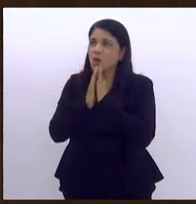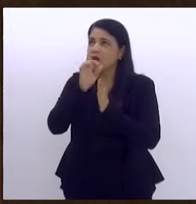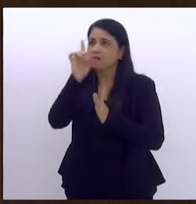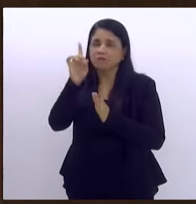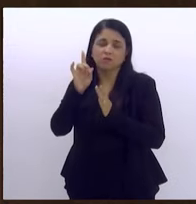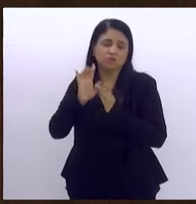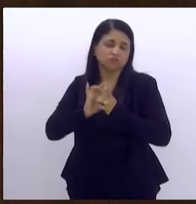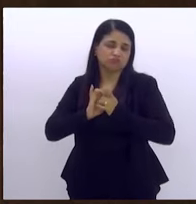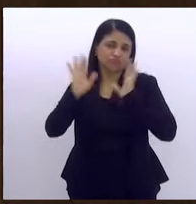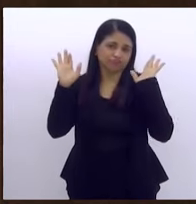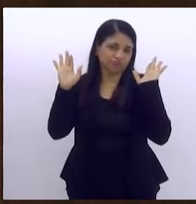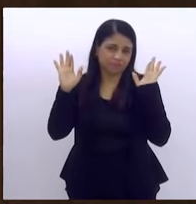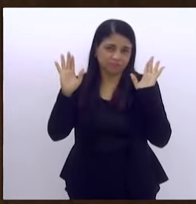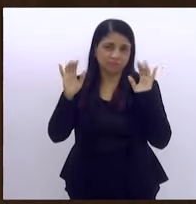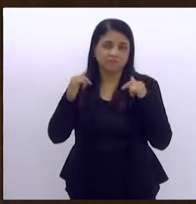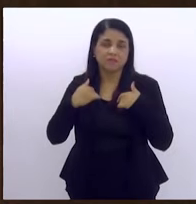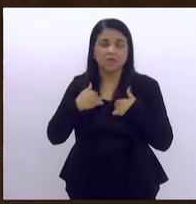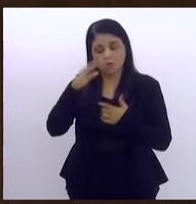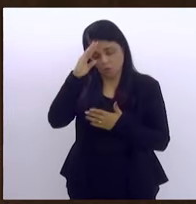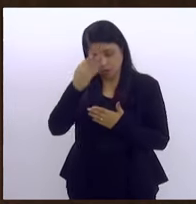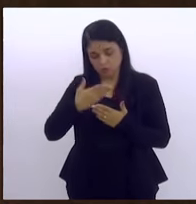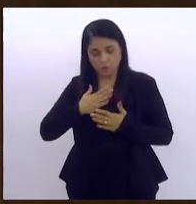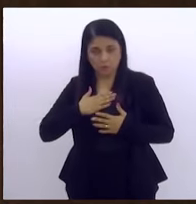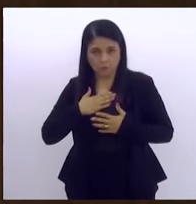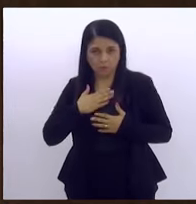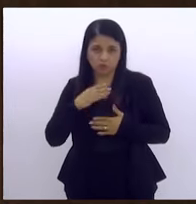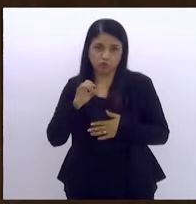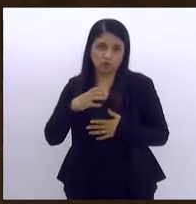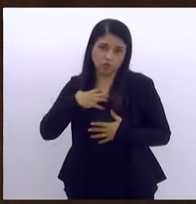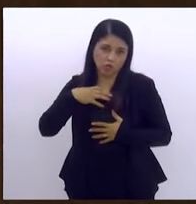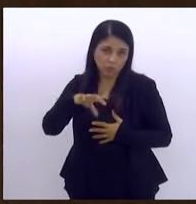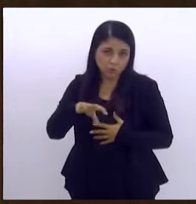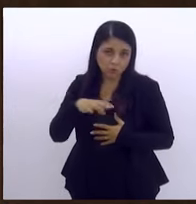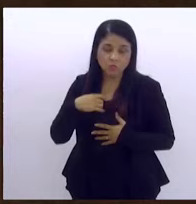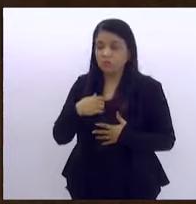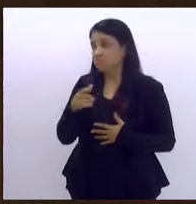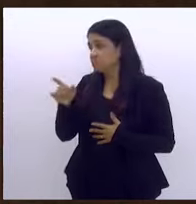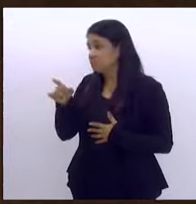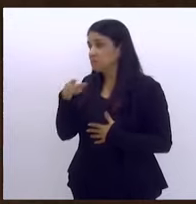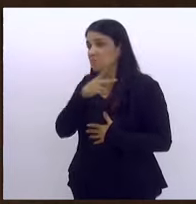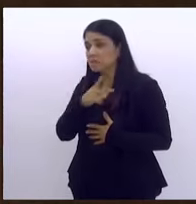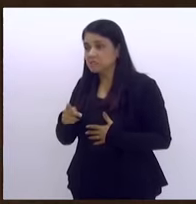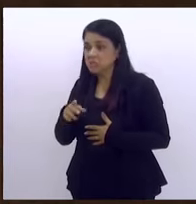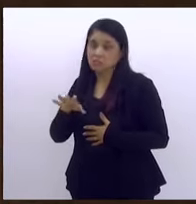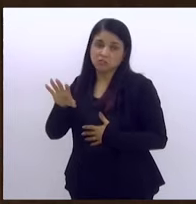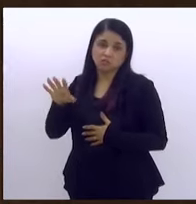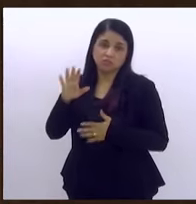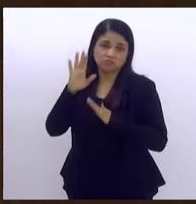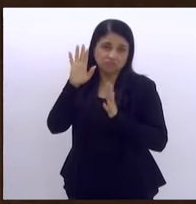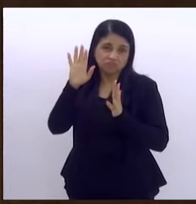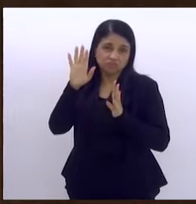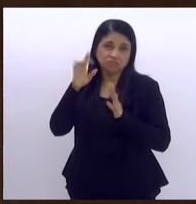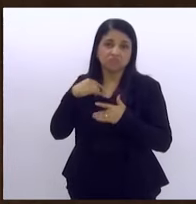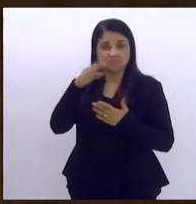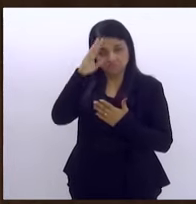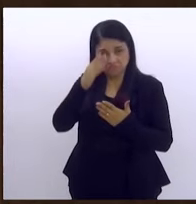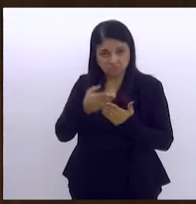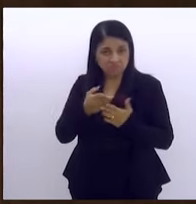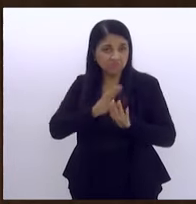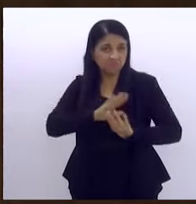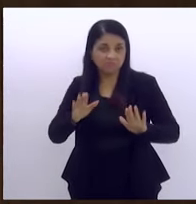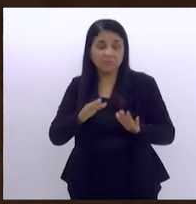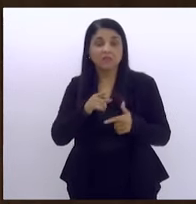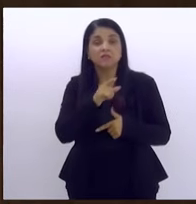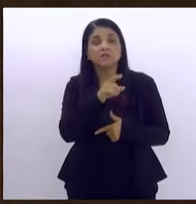Eu acredito da minha forma, a nossa presidente de outra e a Dani de outro. E está tudo bem. Cheguemos todos ao